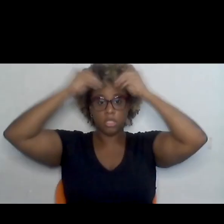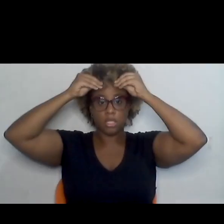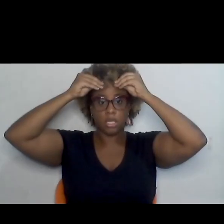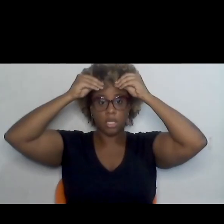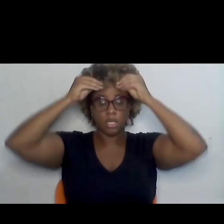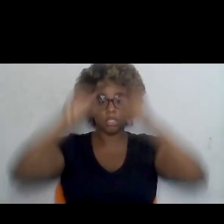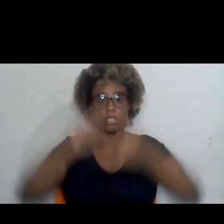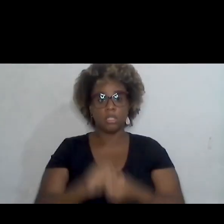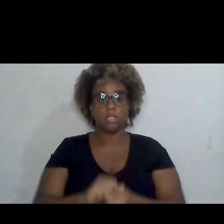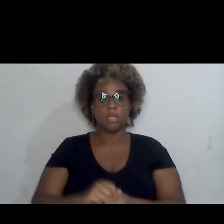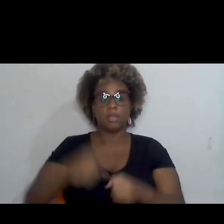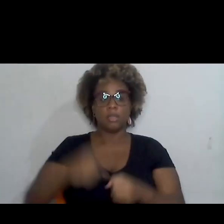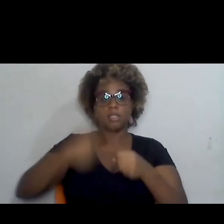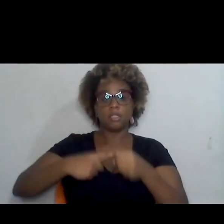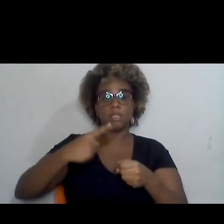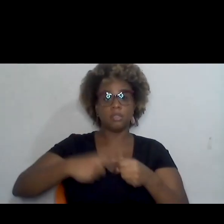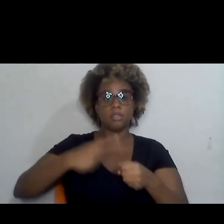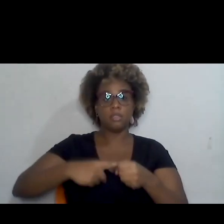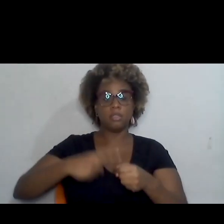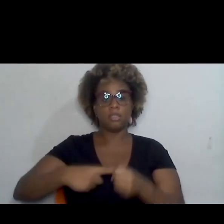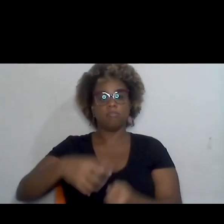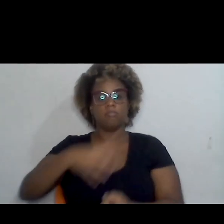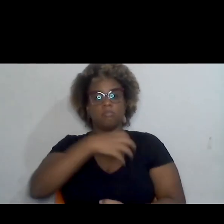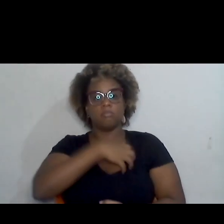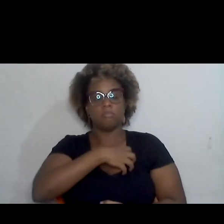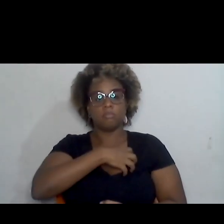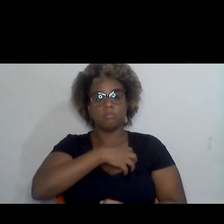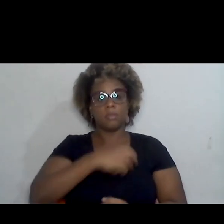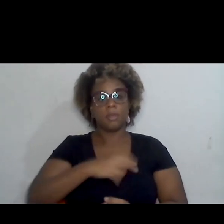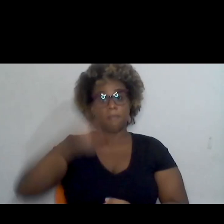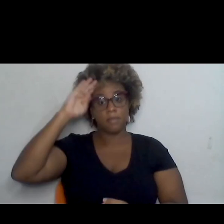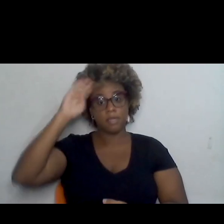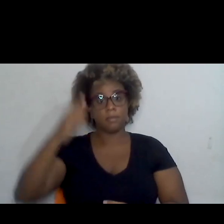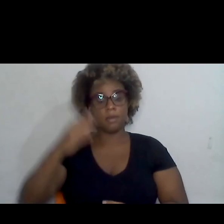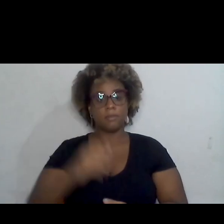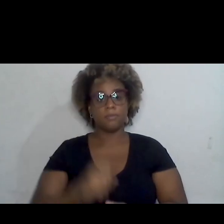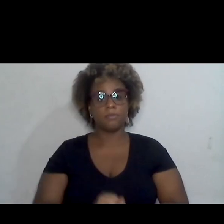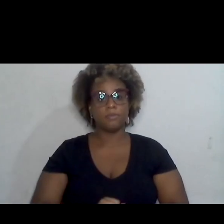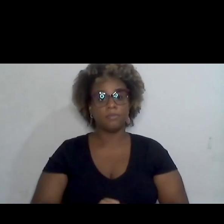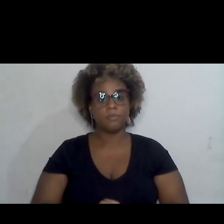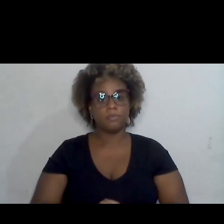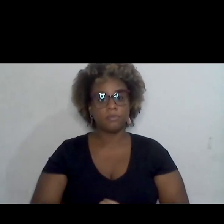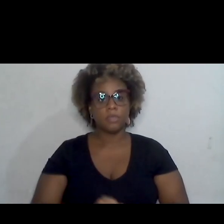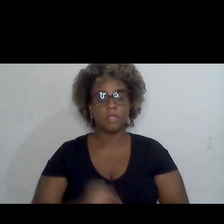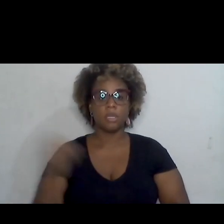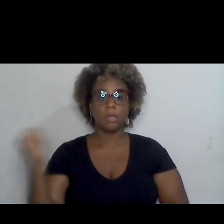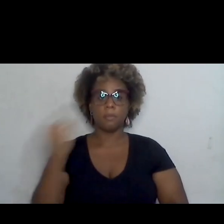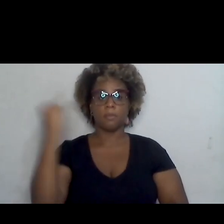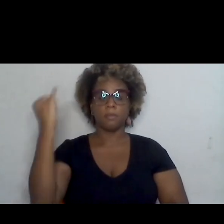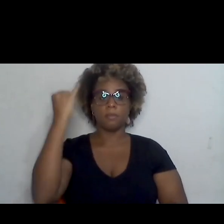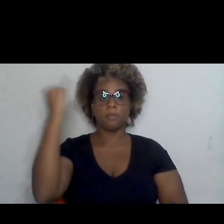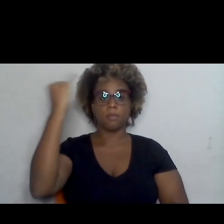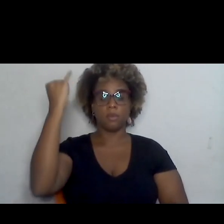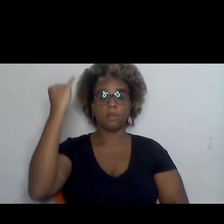interior do Estado. Não estou anulando o papel do CFA, e ele cumpre um papel maravilhoso, importantíssimo, mas nós estamos falando sobretudo sobre o